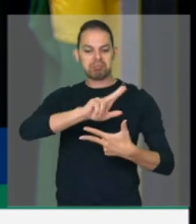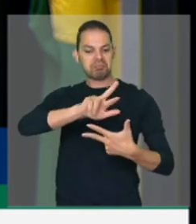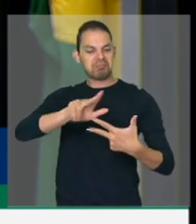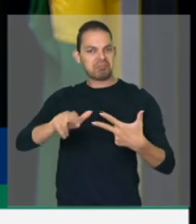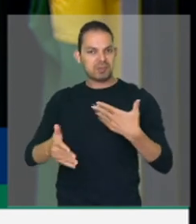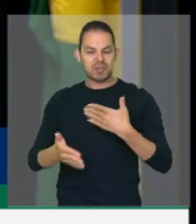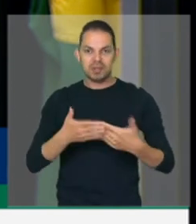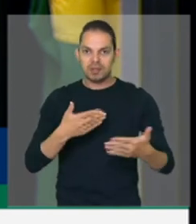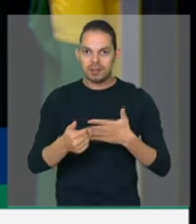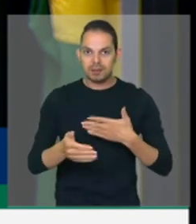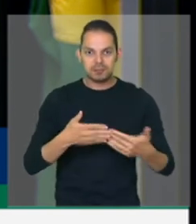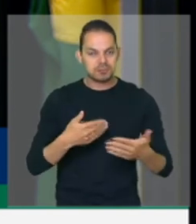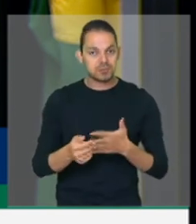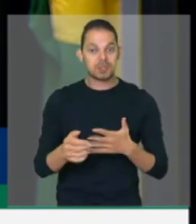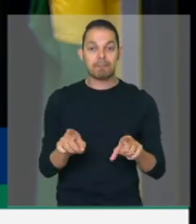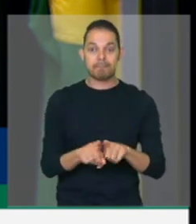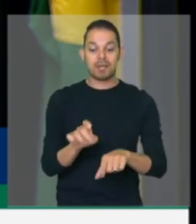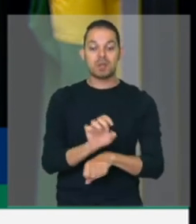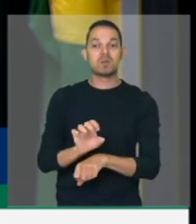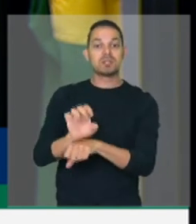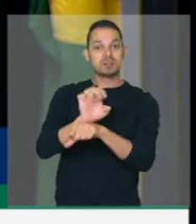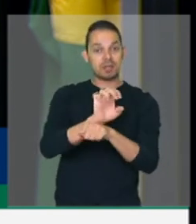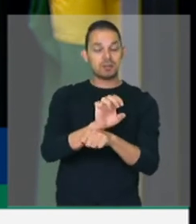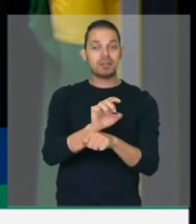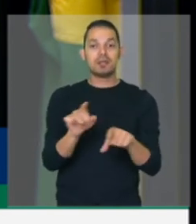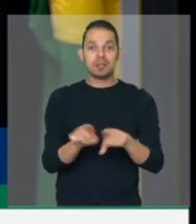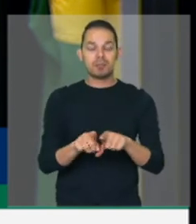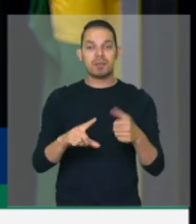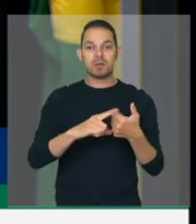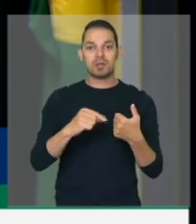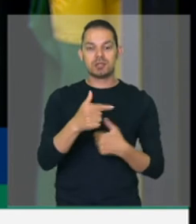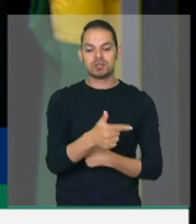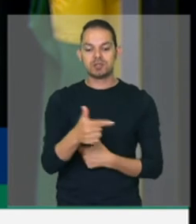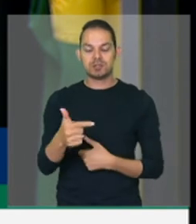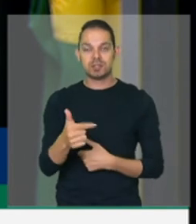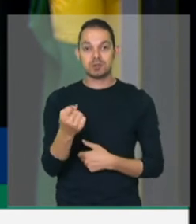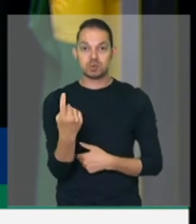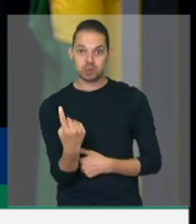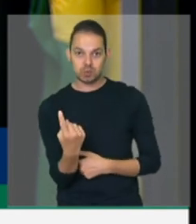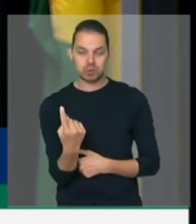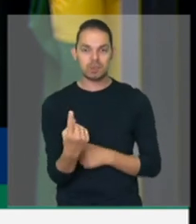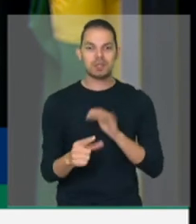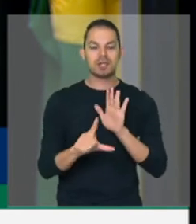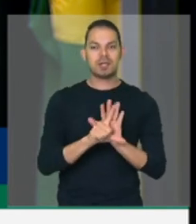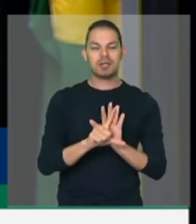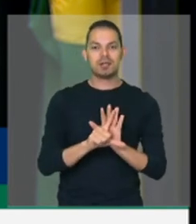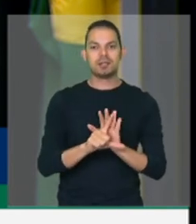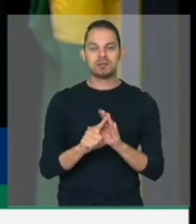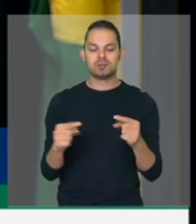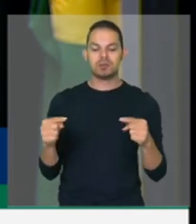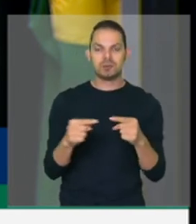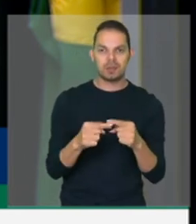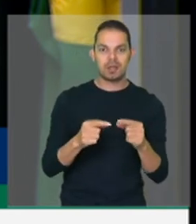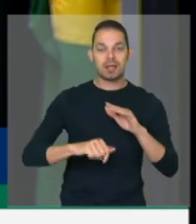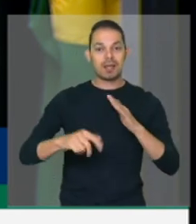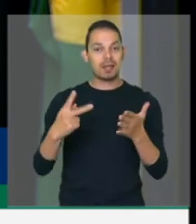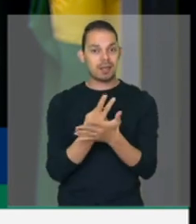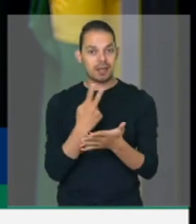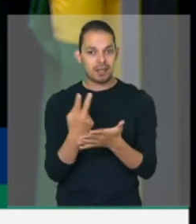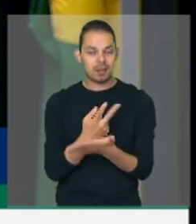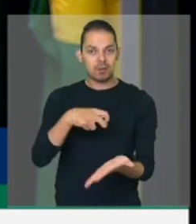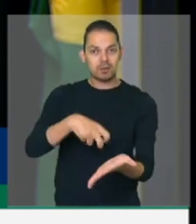dos estados. Na mesma linha, o artigo 22.1 da lei consigna como infração penal